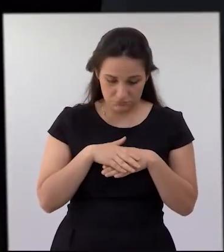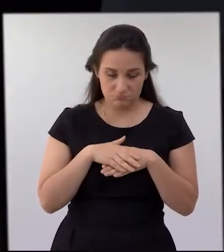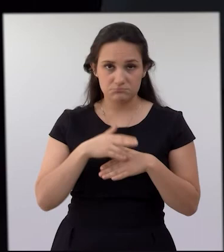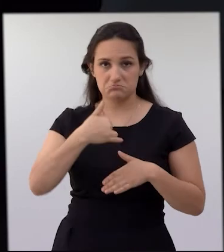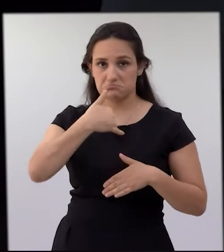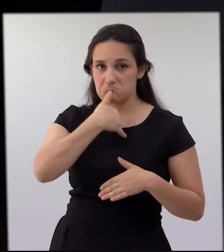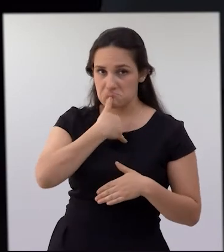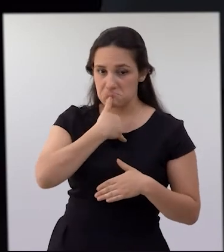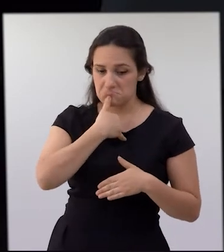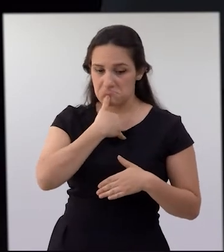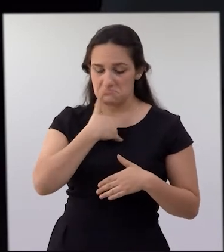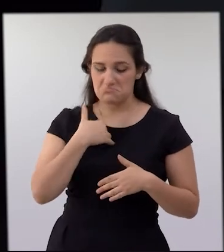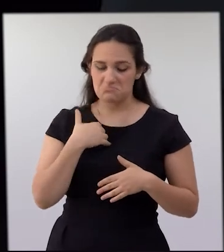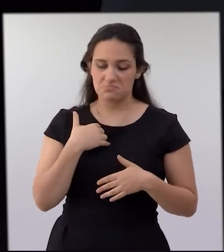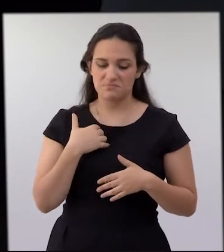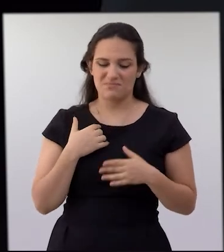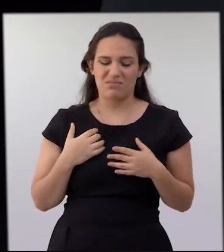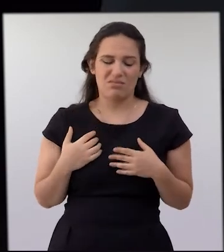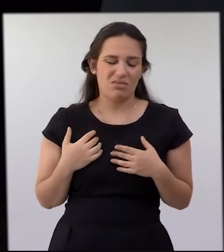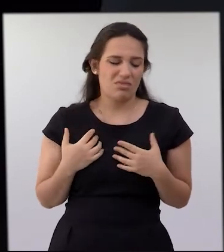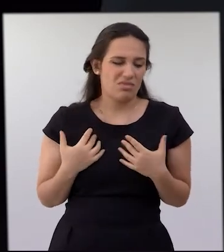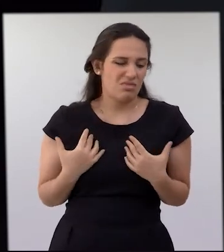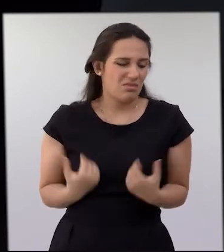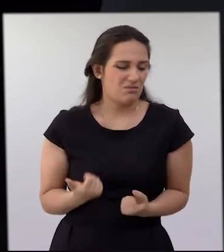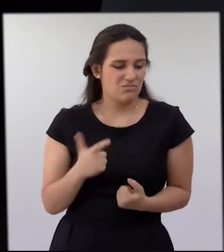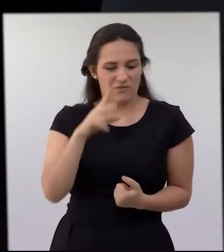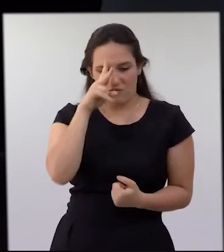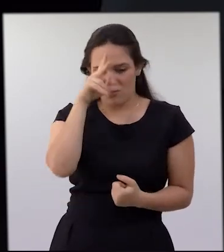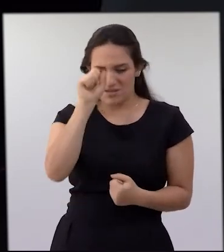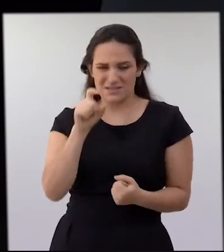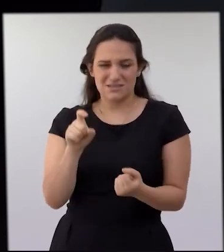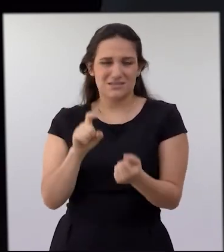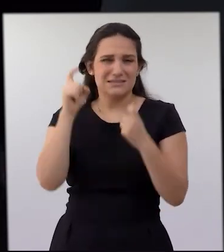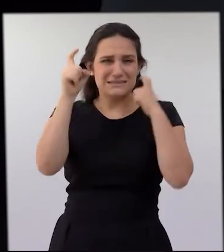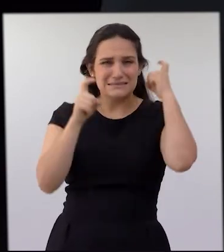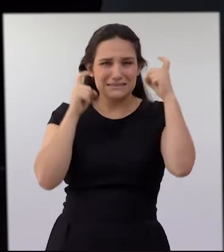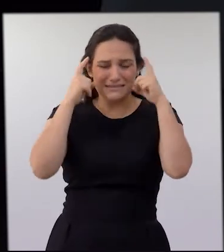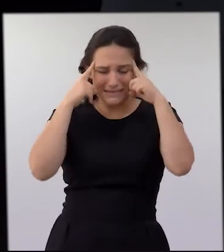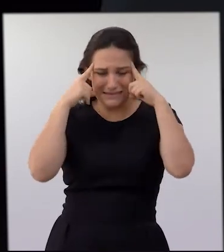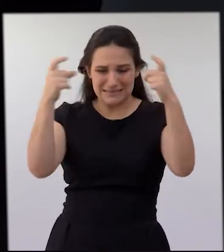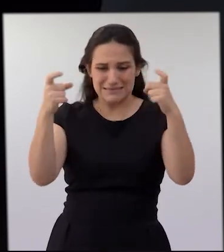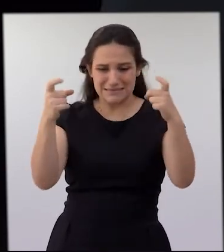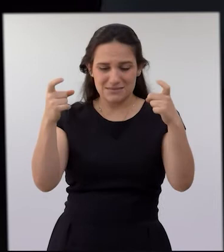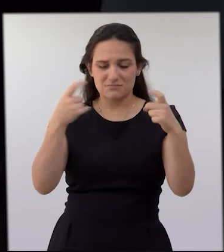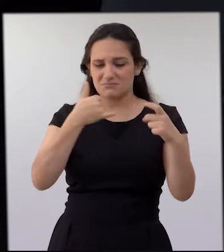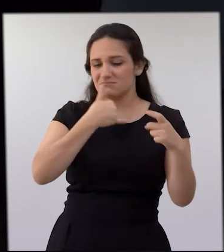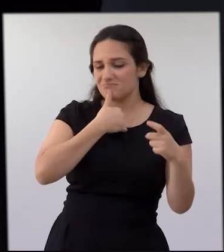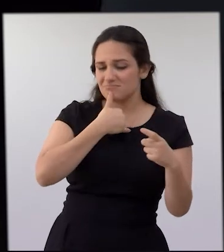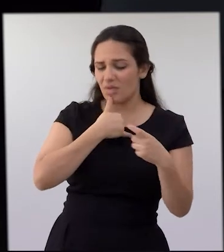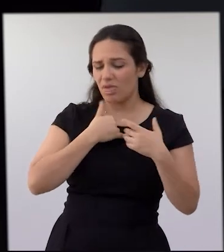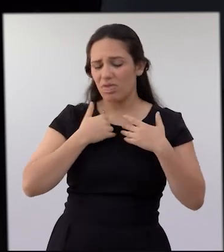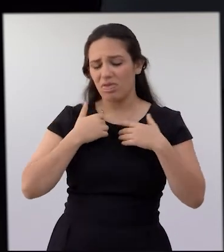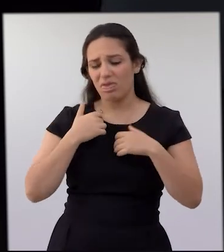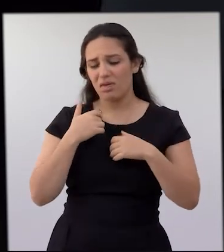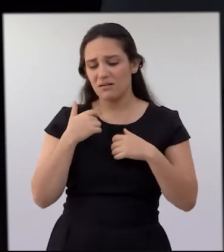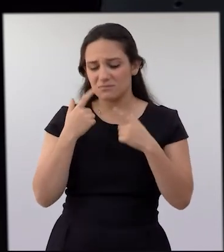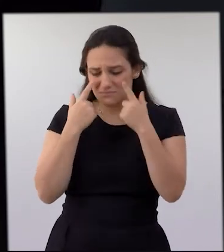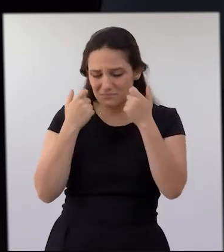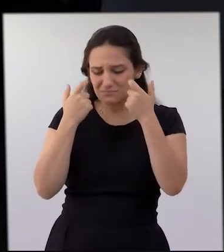a prostração ou desânimo, abatimento, esgotamento, estresse,